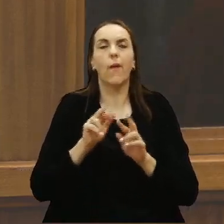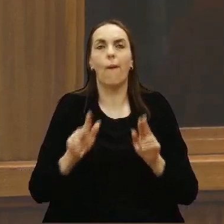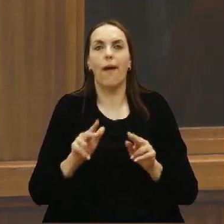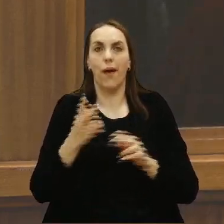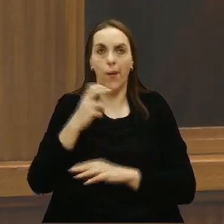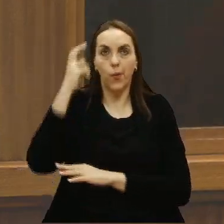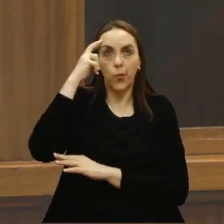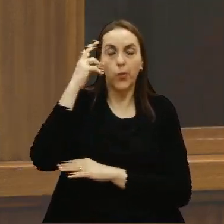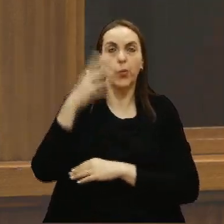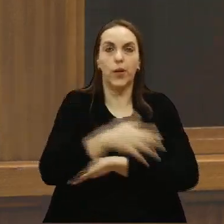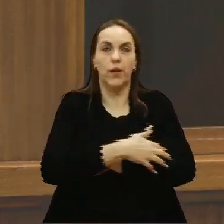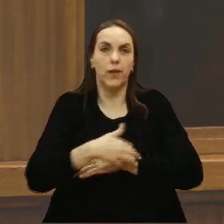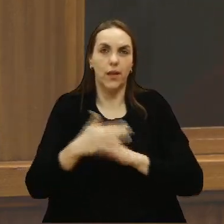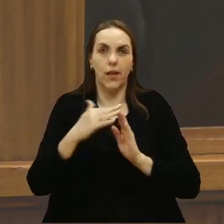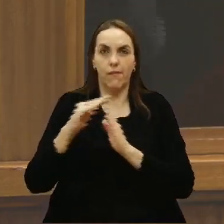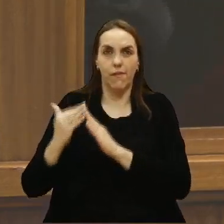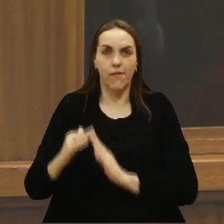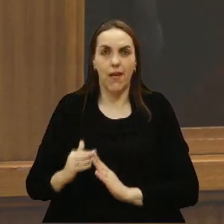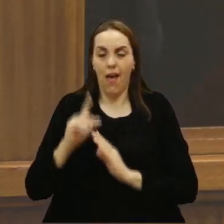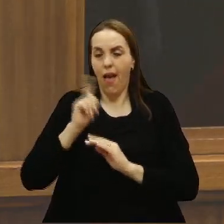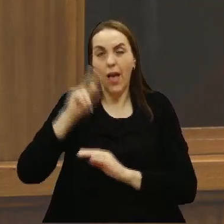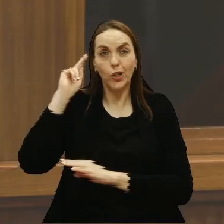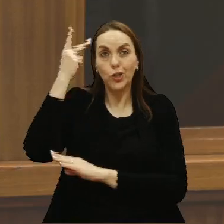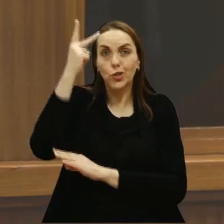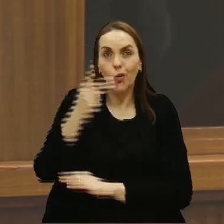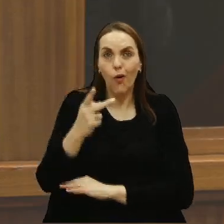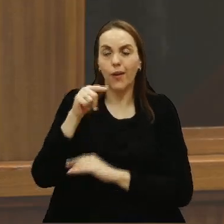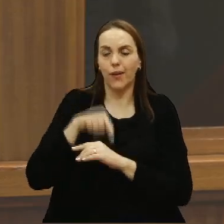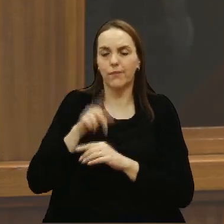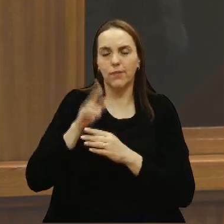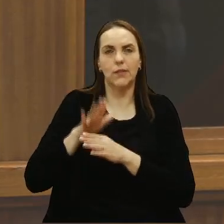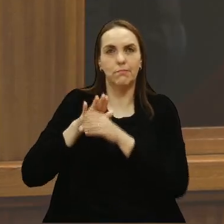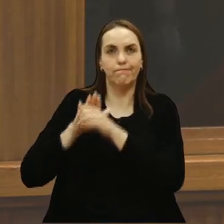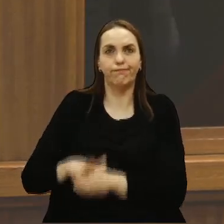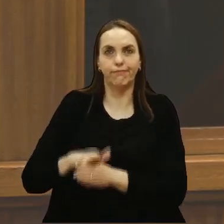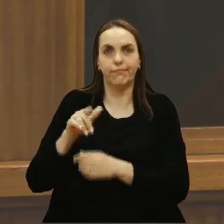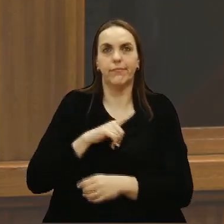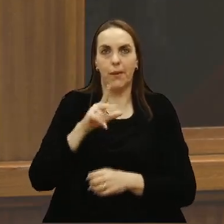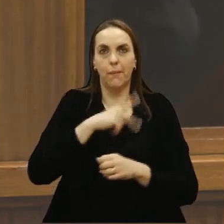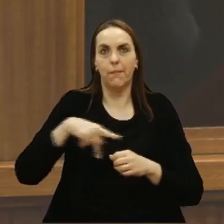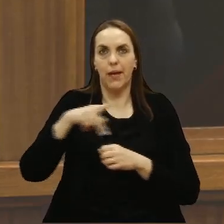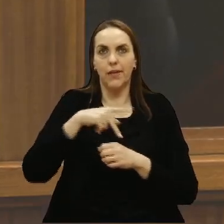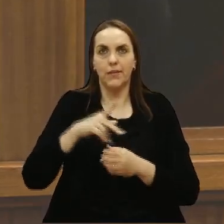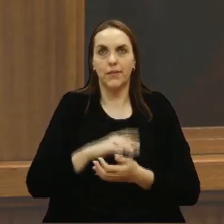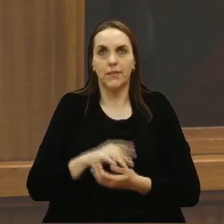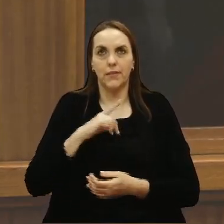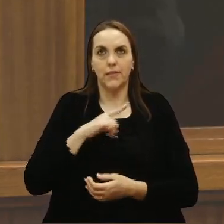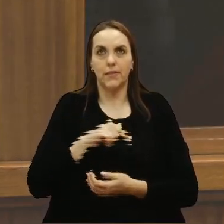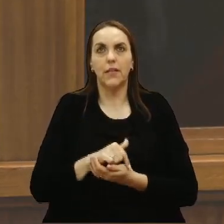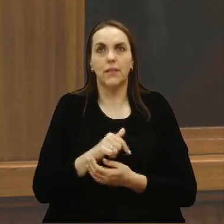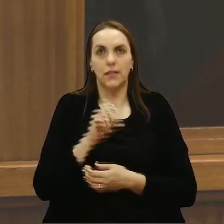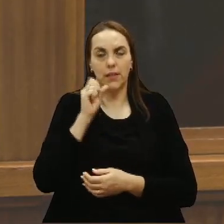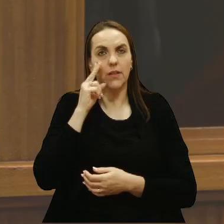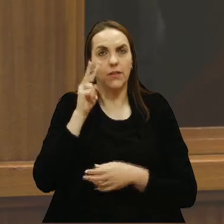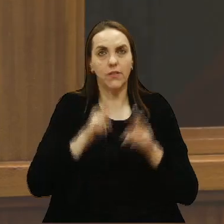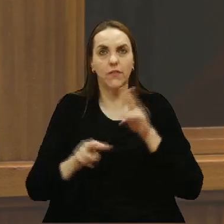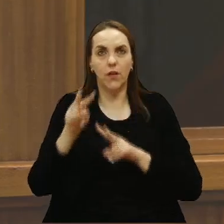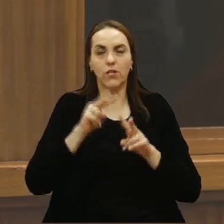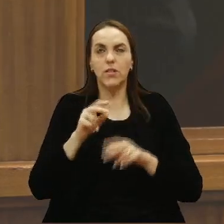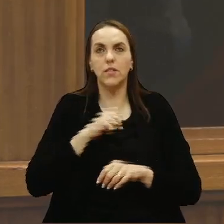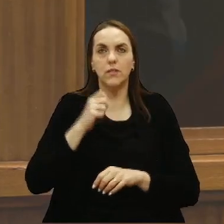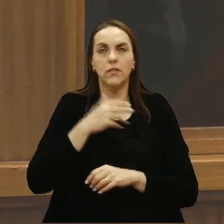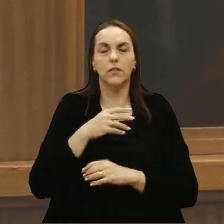culturas periféricas do jeito que elas são historicamente tratadas no nosso país, sendo excluídas, sendo vistas com maus olhos.